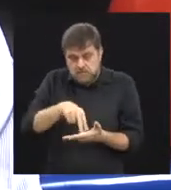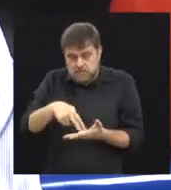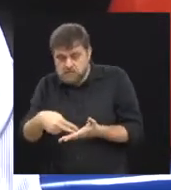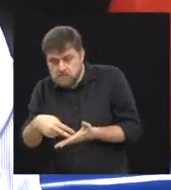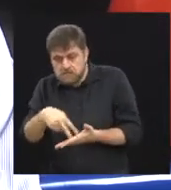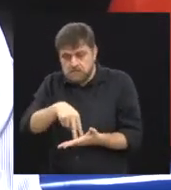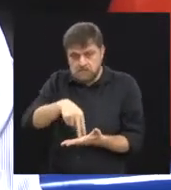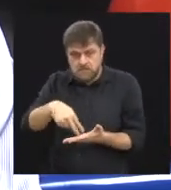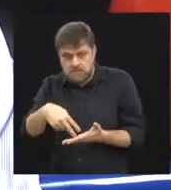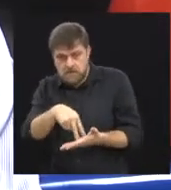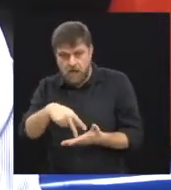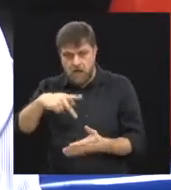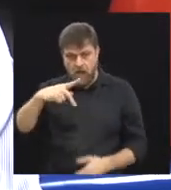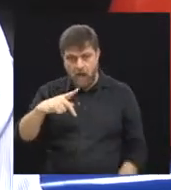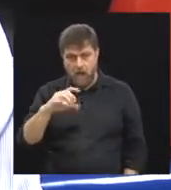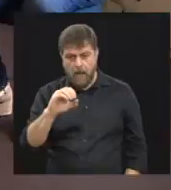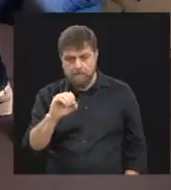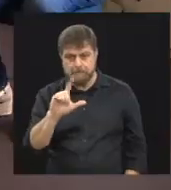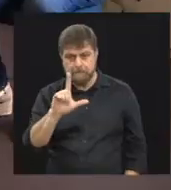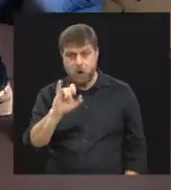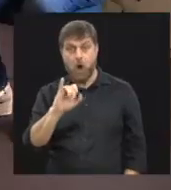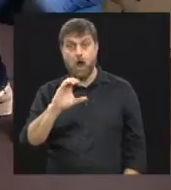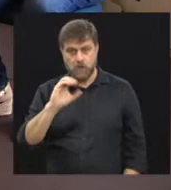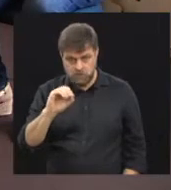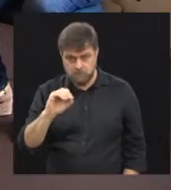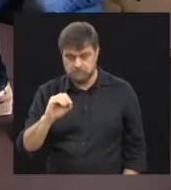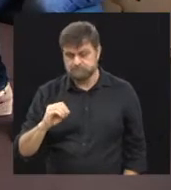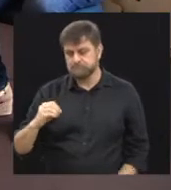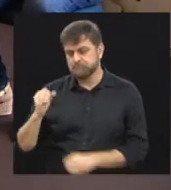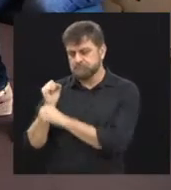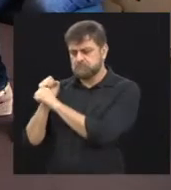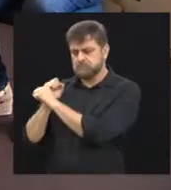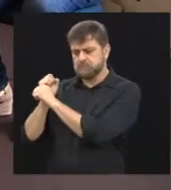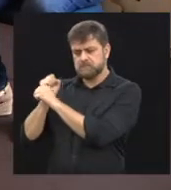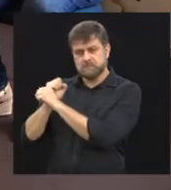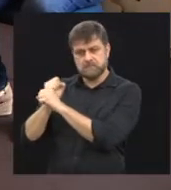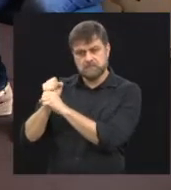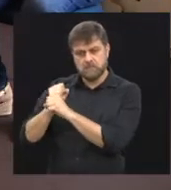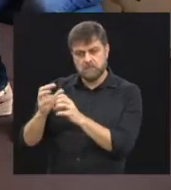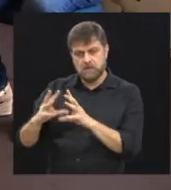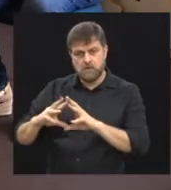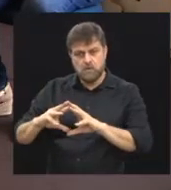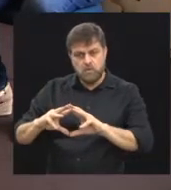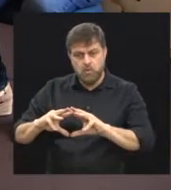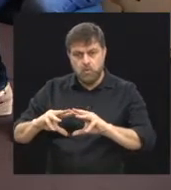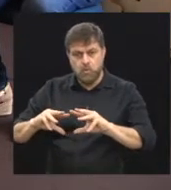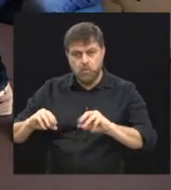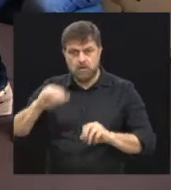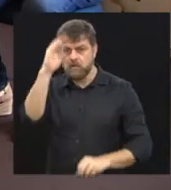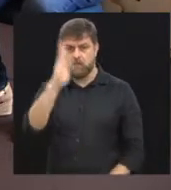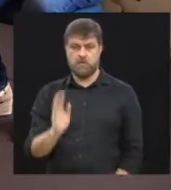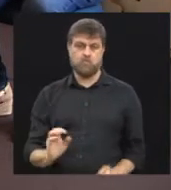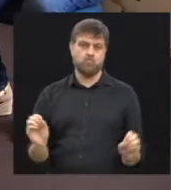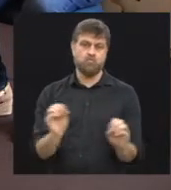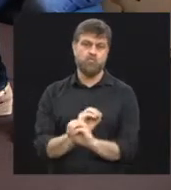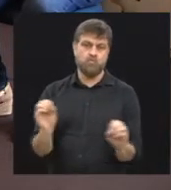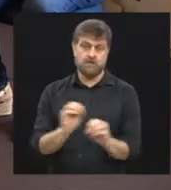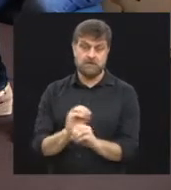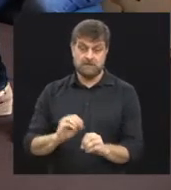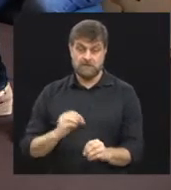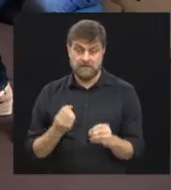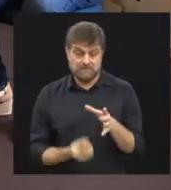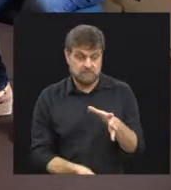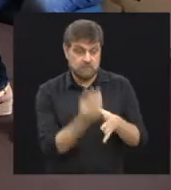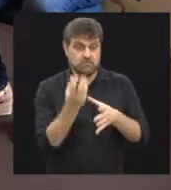da casa era atendimento da poliomielite. A poliomielite, ao longo desses anos, ela foi erradicada no Brasil. Mas outras formas